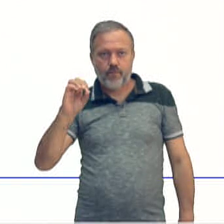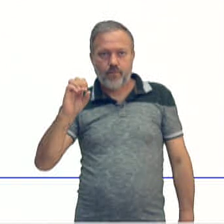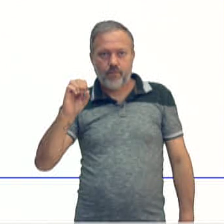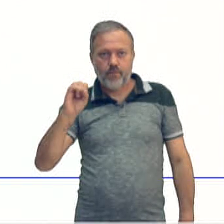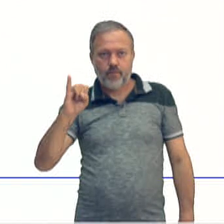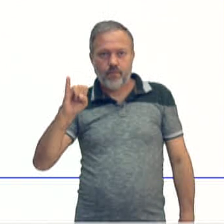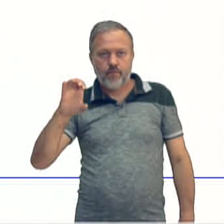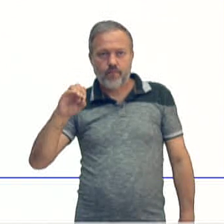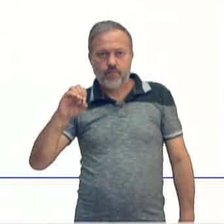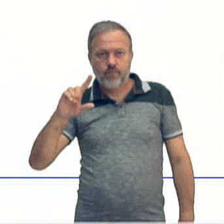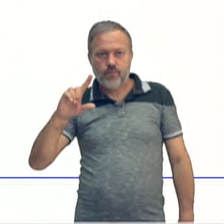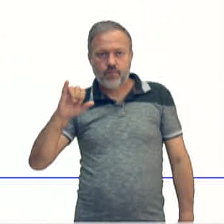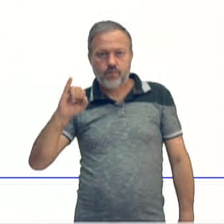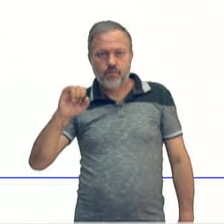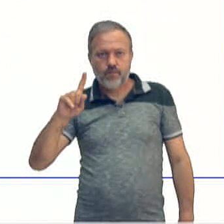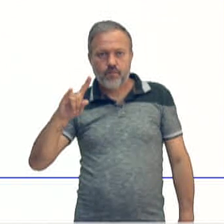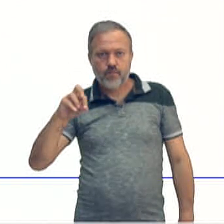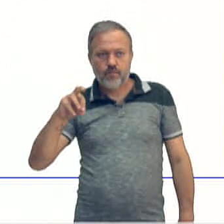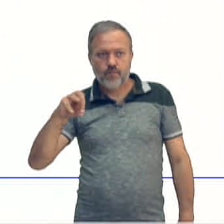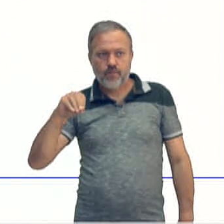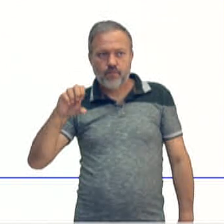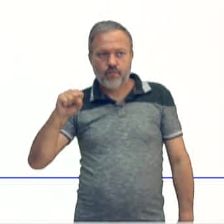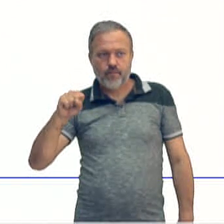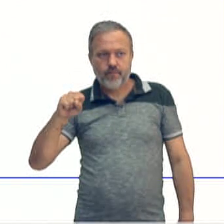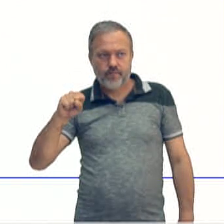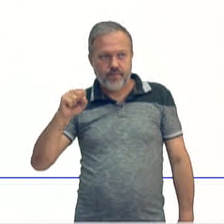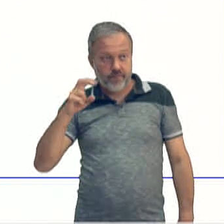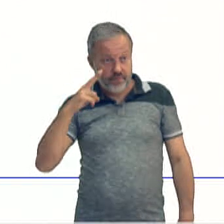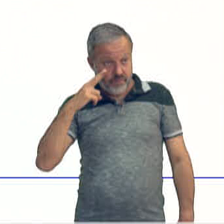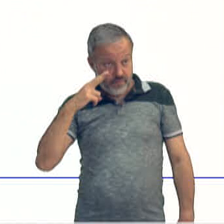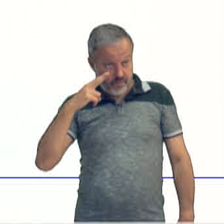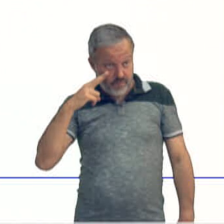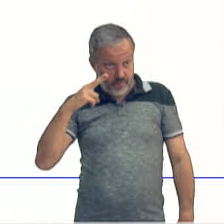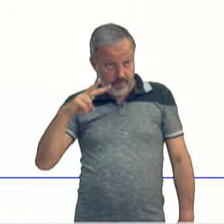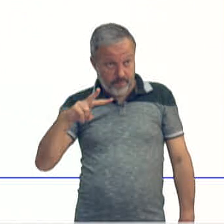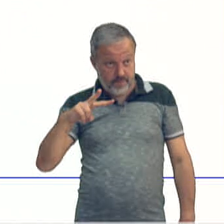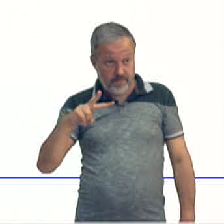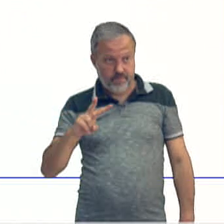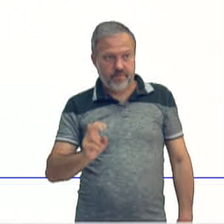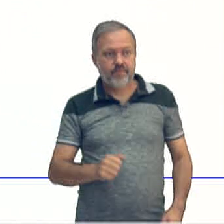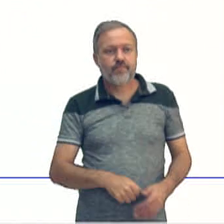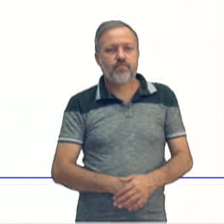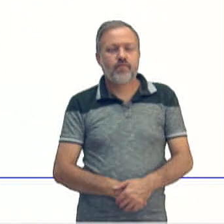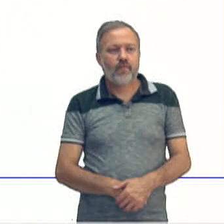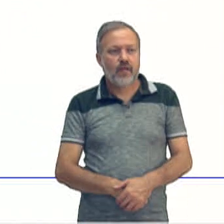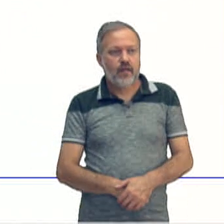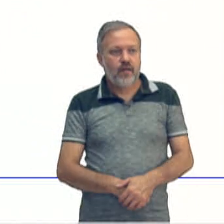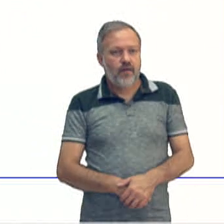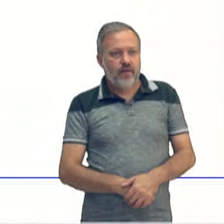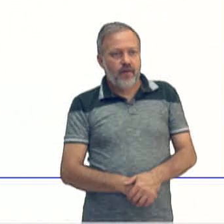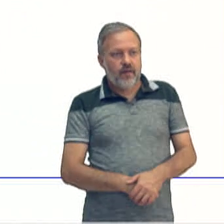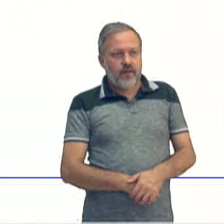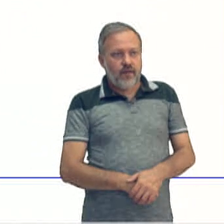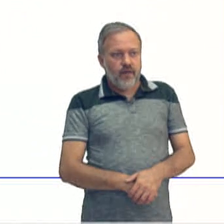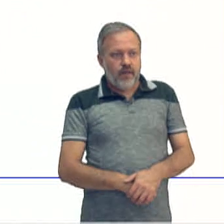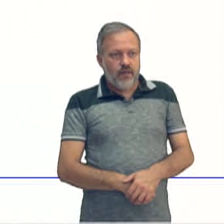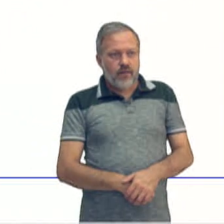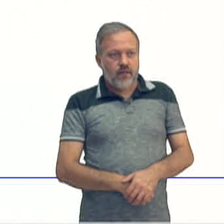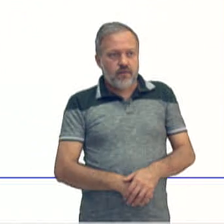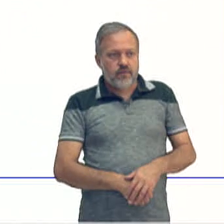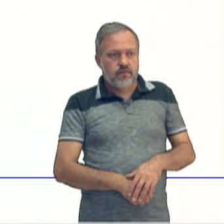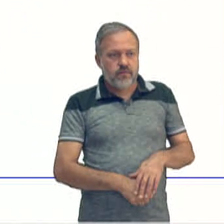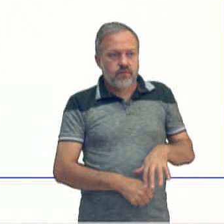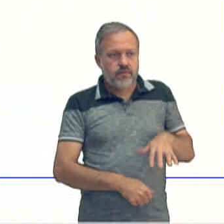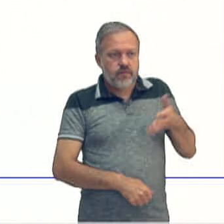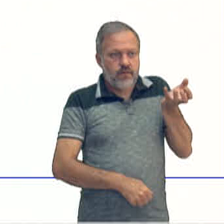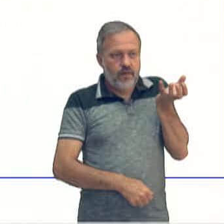membranas celulares. Então, vocês estão vendo aqui uma membrana, a gente chama de bicamada lipídica, justamente porque a gente está vendo duas camadas, lipídica, porque tem